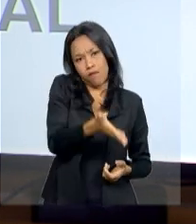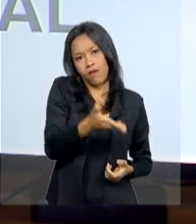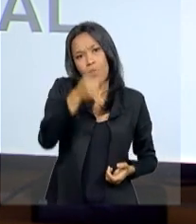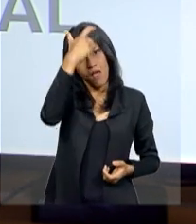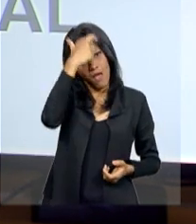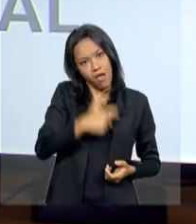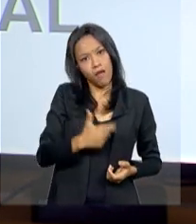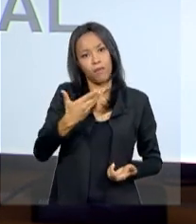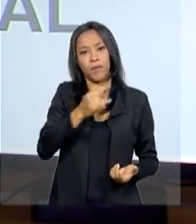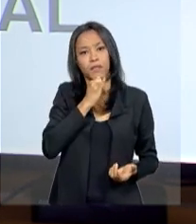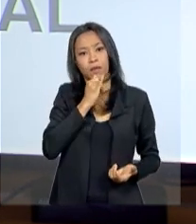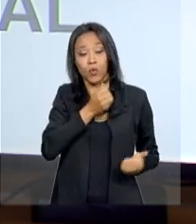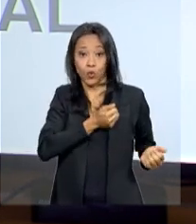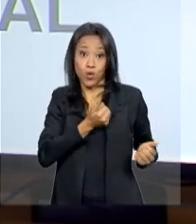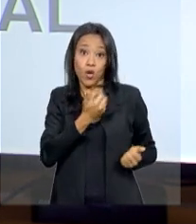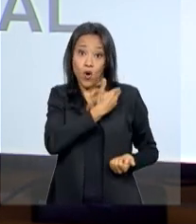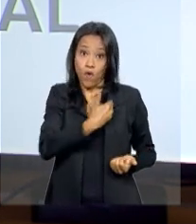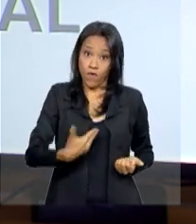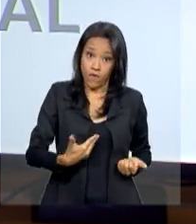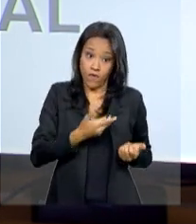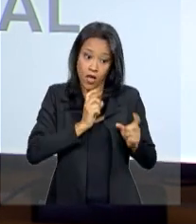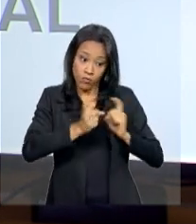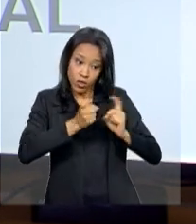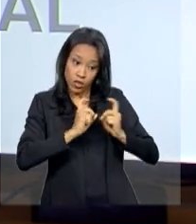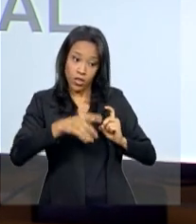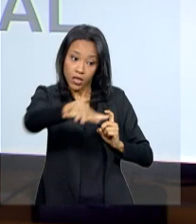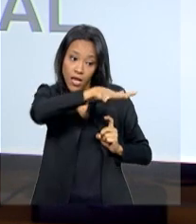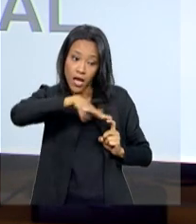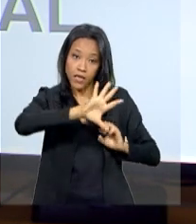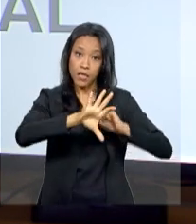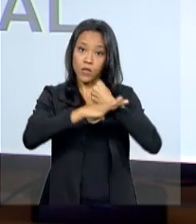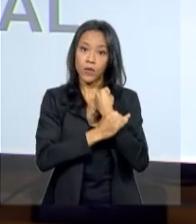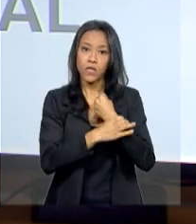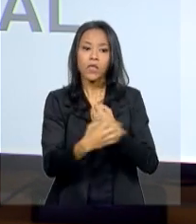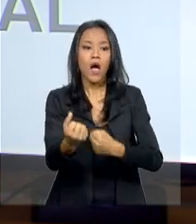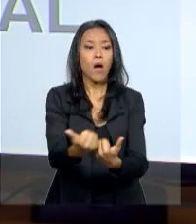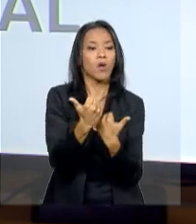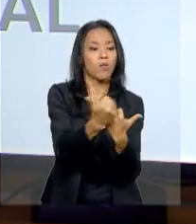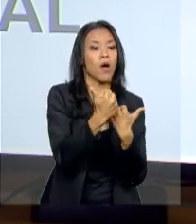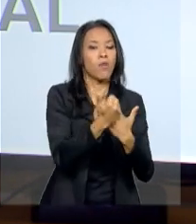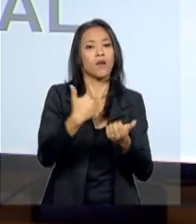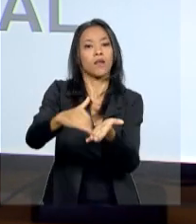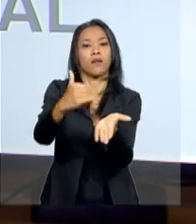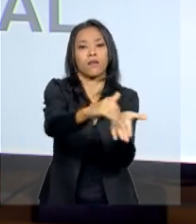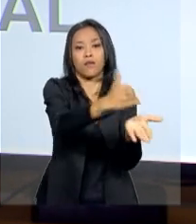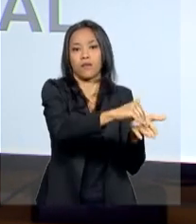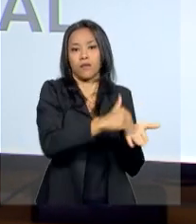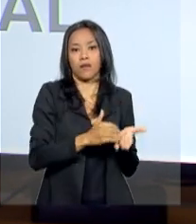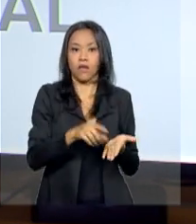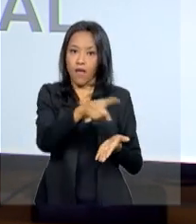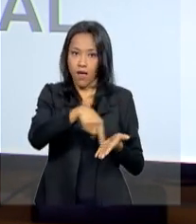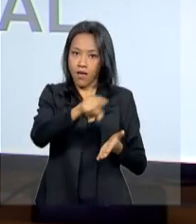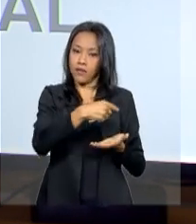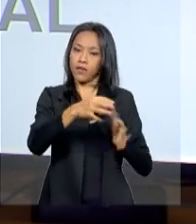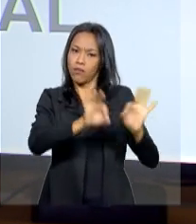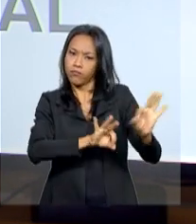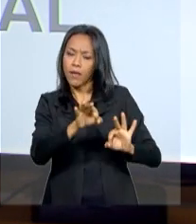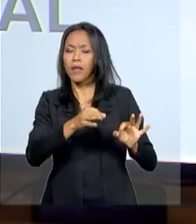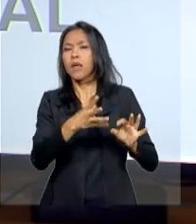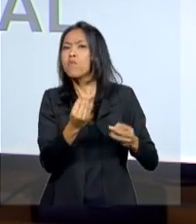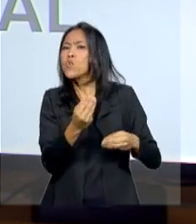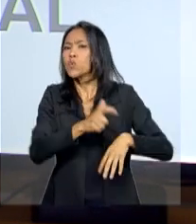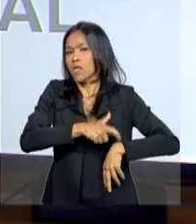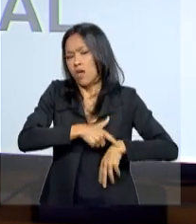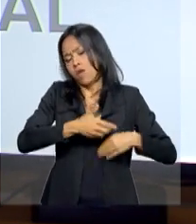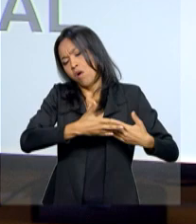interventor, como governador do Estado para a área de segurança, junto às secretarias. Essas ações estruturantes demandam maior tempo